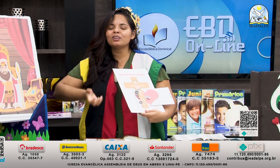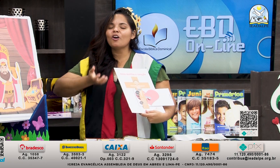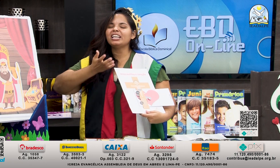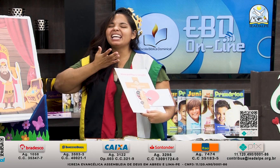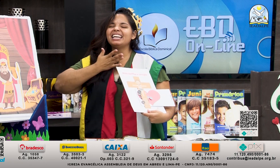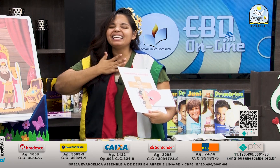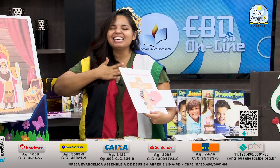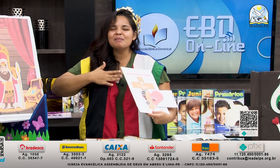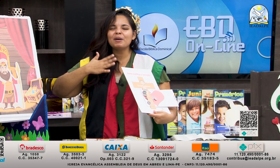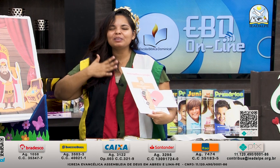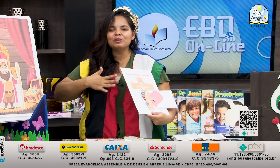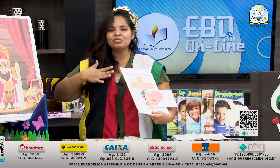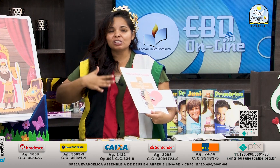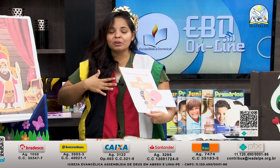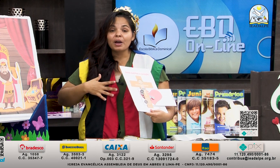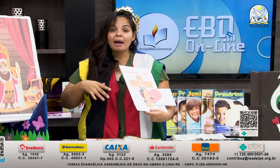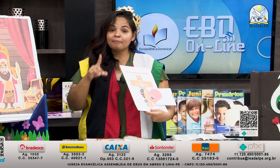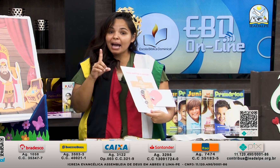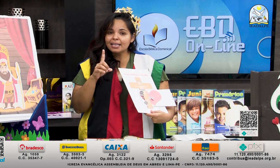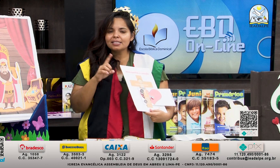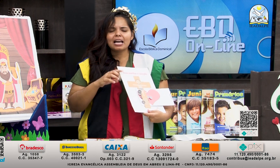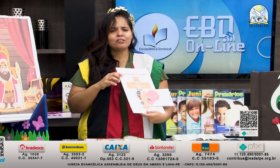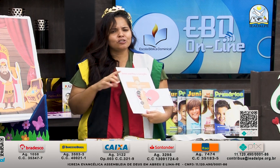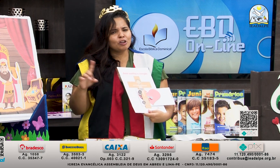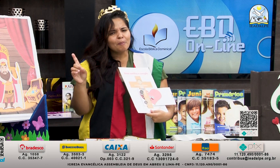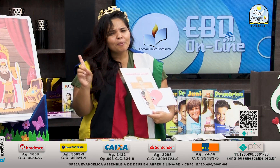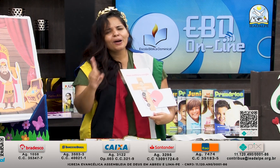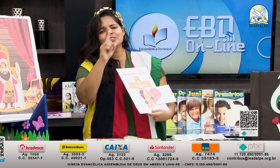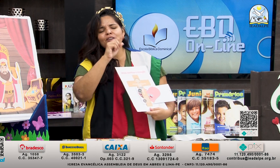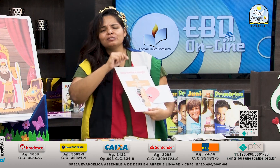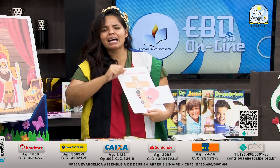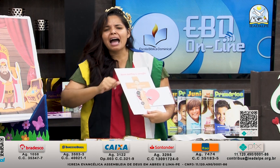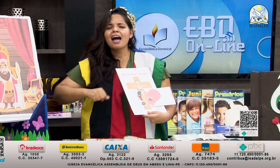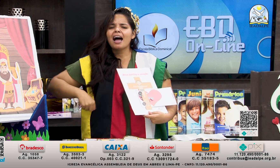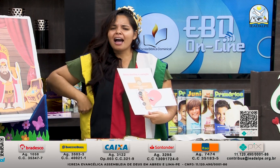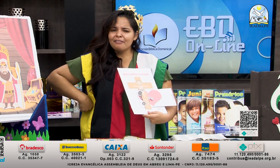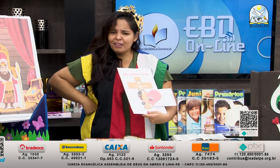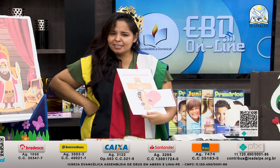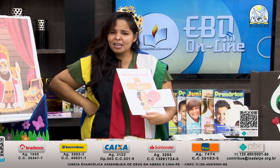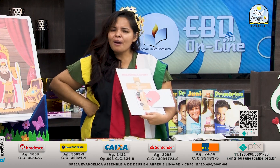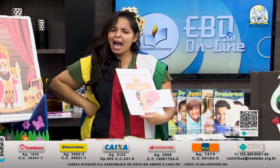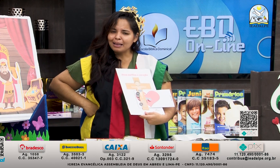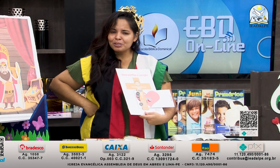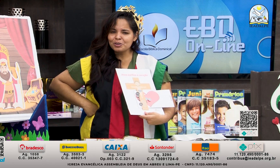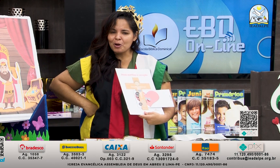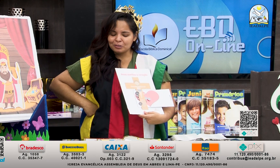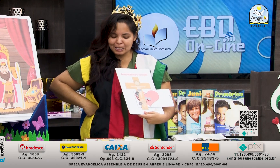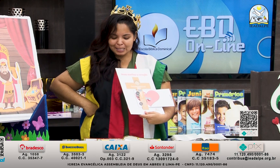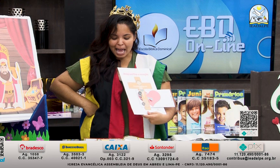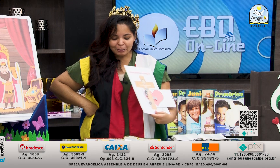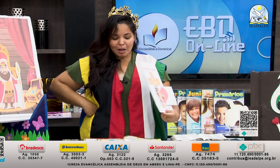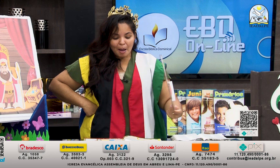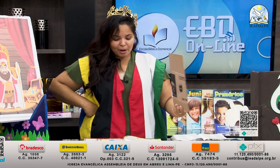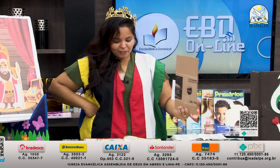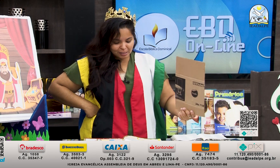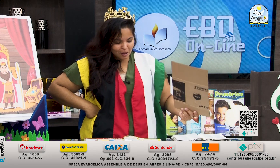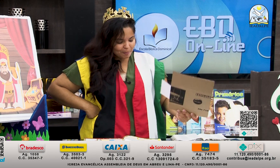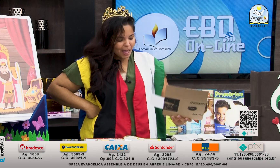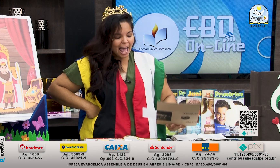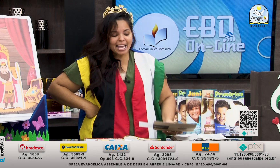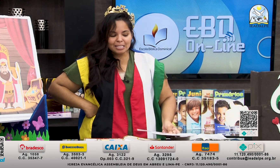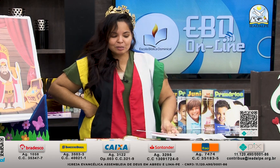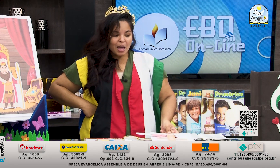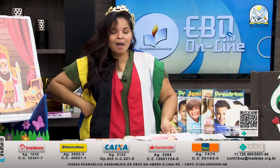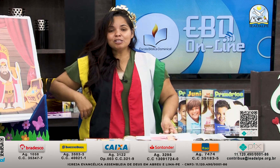o Senhor, olha, limpa tudinho. Mas a gente não pode voltar a fazer o errado de novo, tá certo?